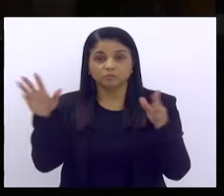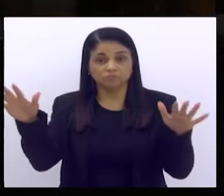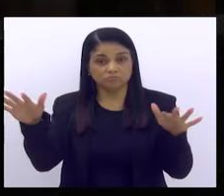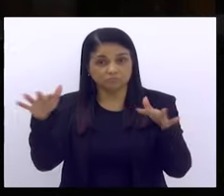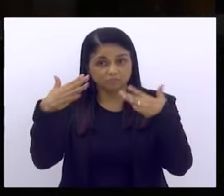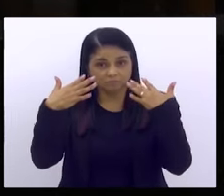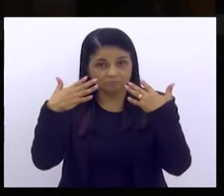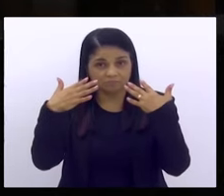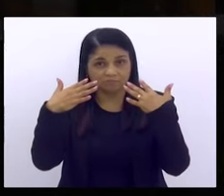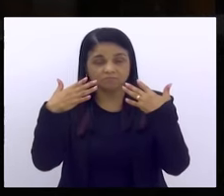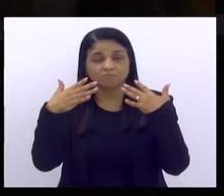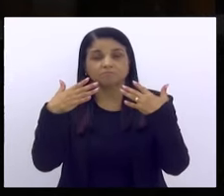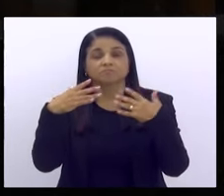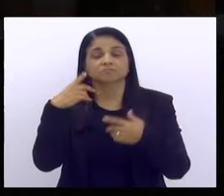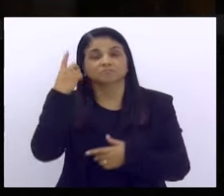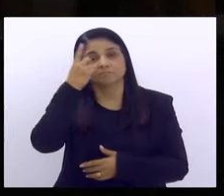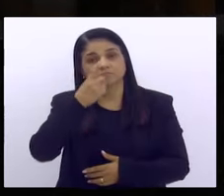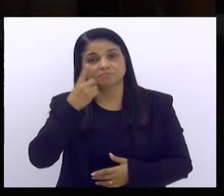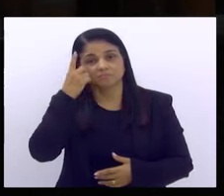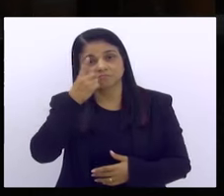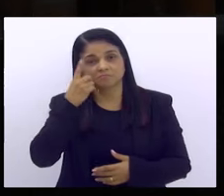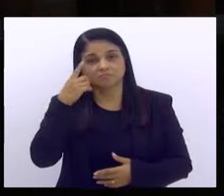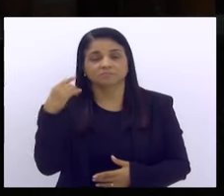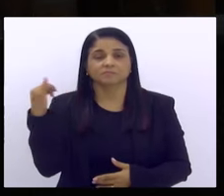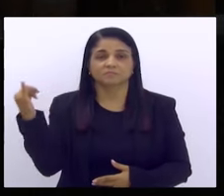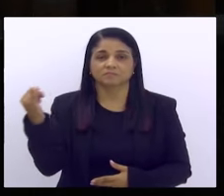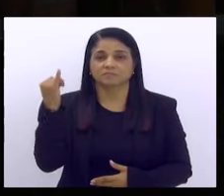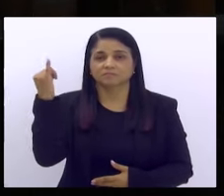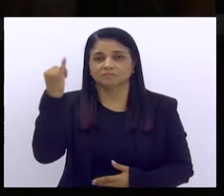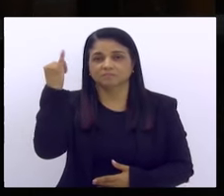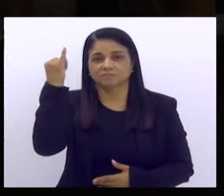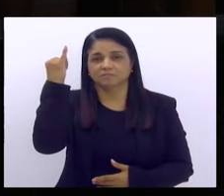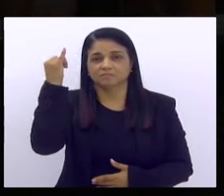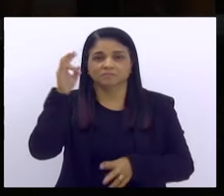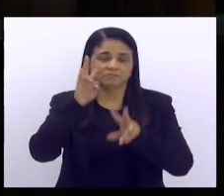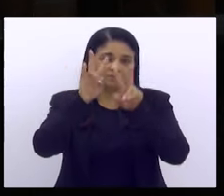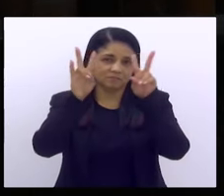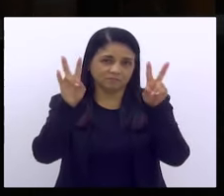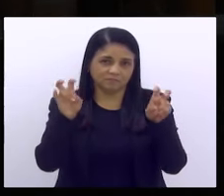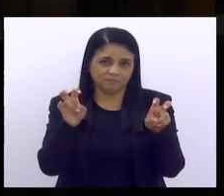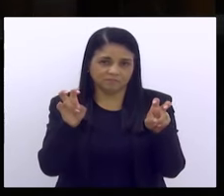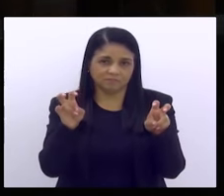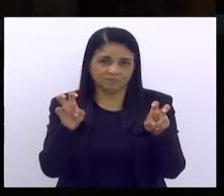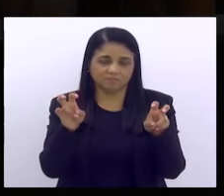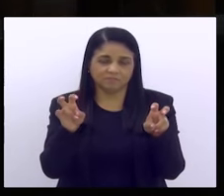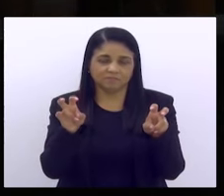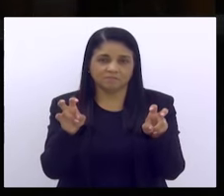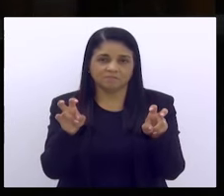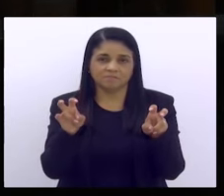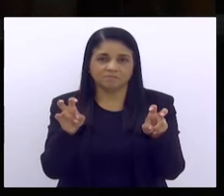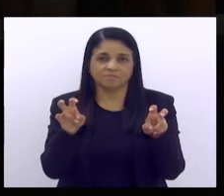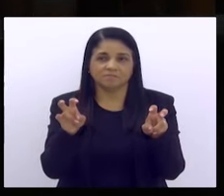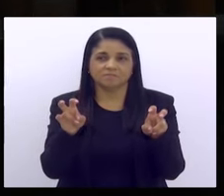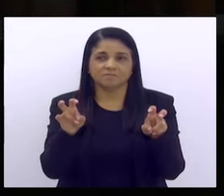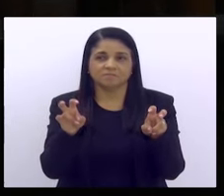os senhores e senhores deputados da importância desse tema, para que